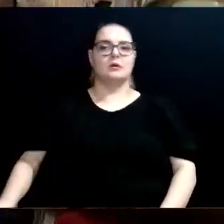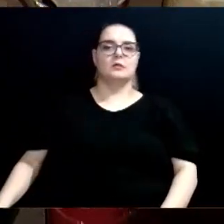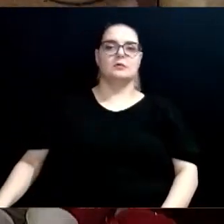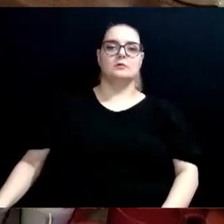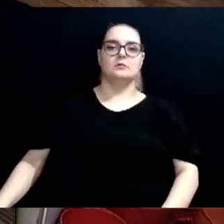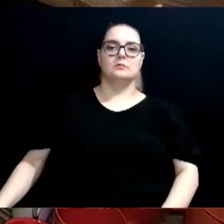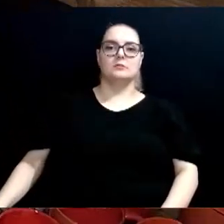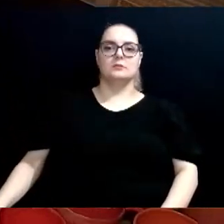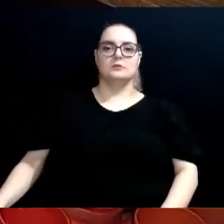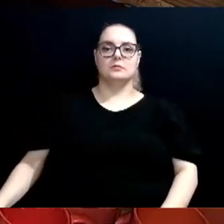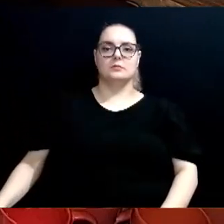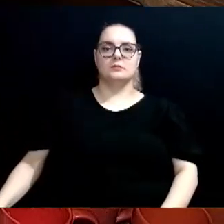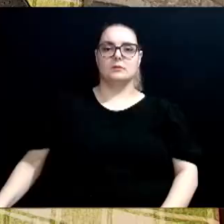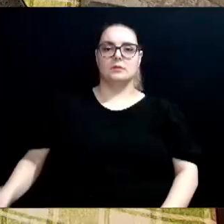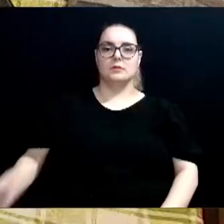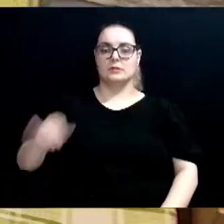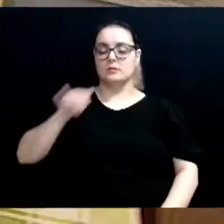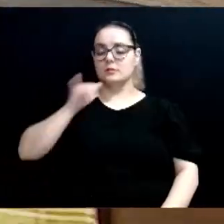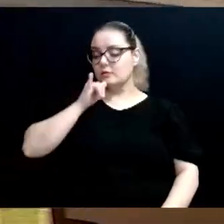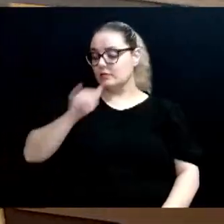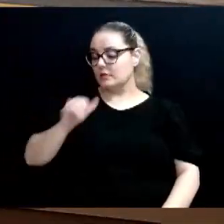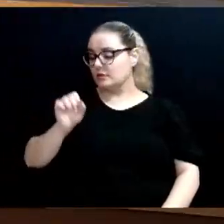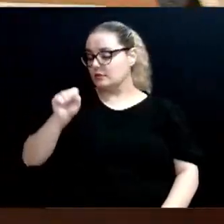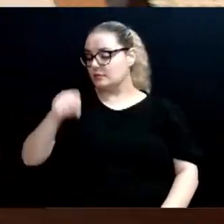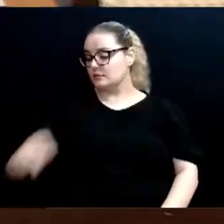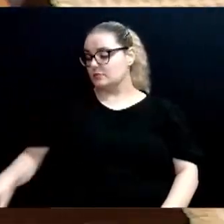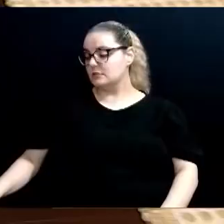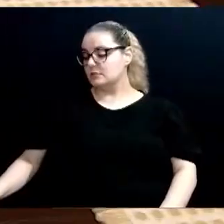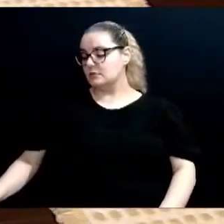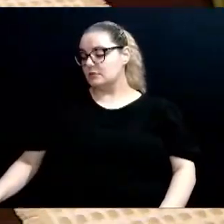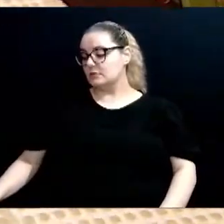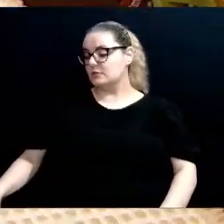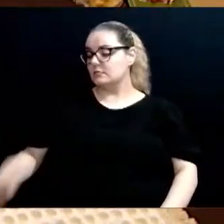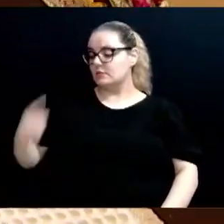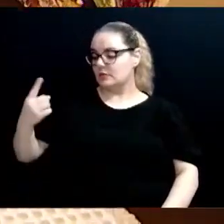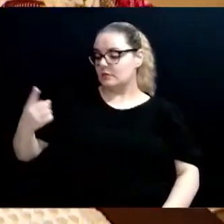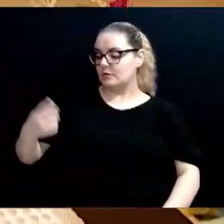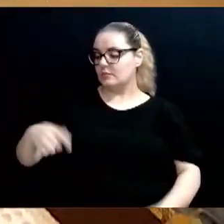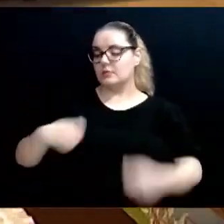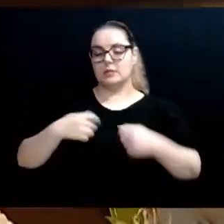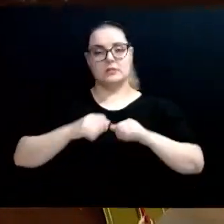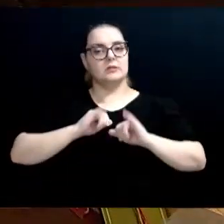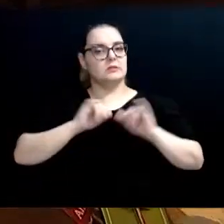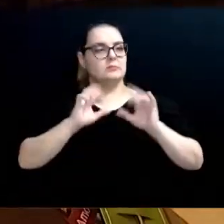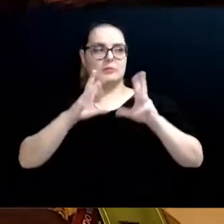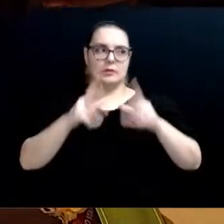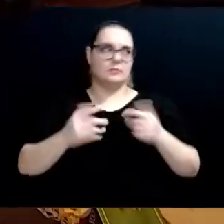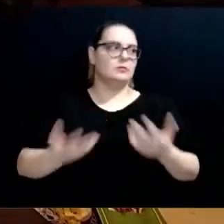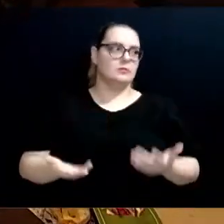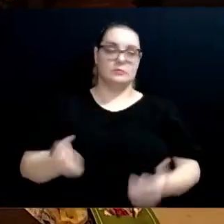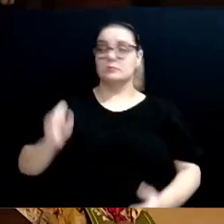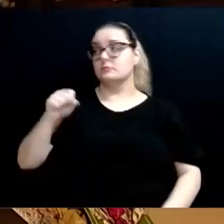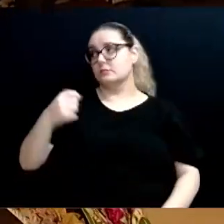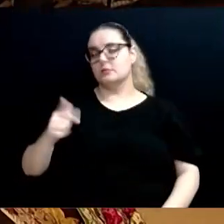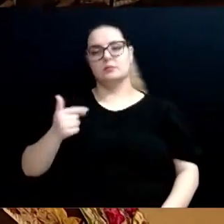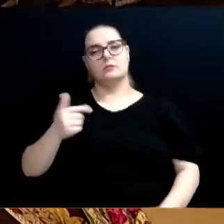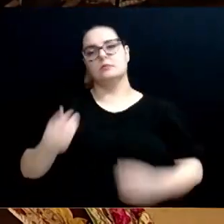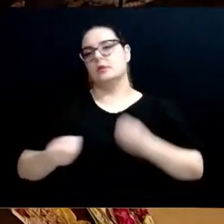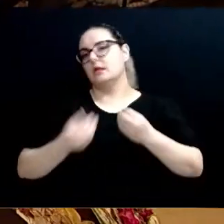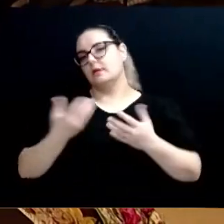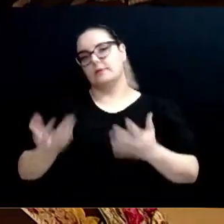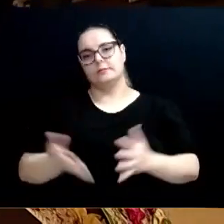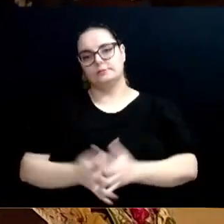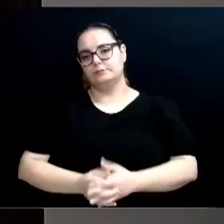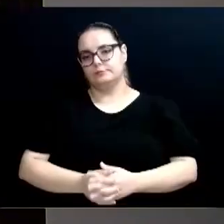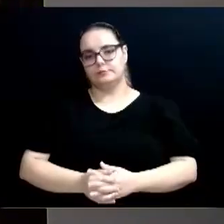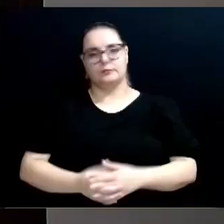pedem que seria tão simples a gente falar sim, mas a gente... Se eu falo sim para um, a gente entende que a